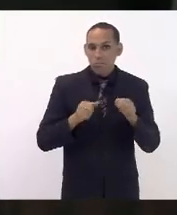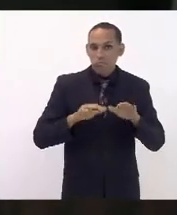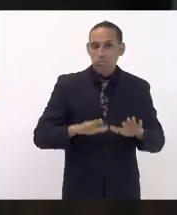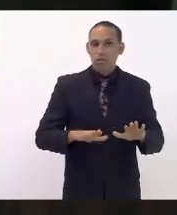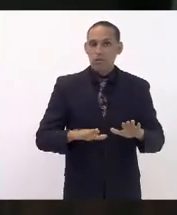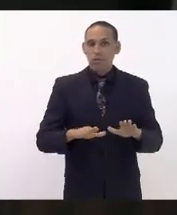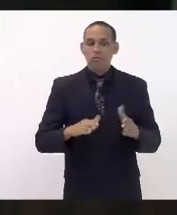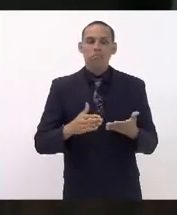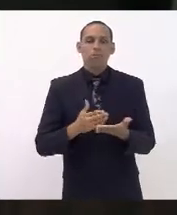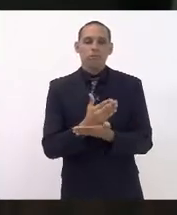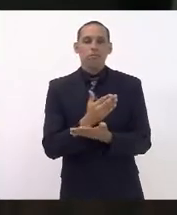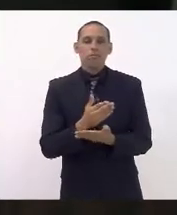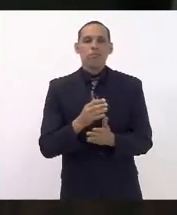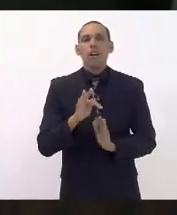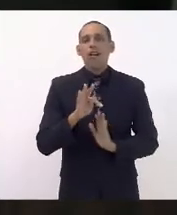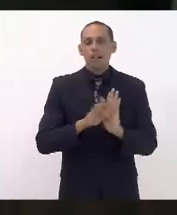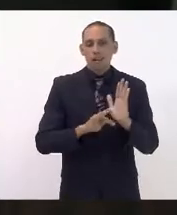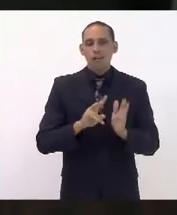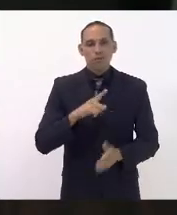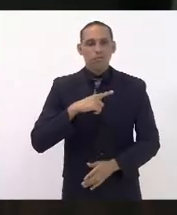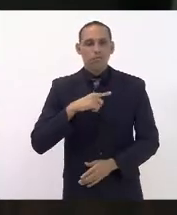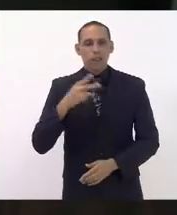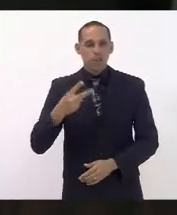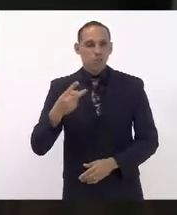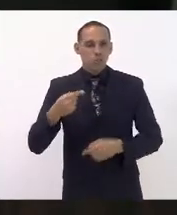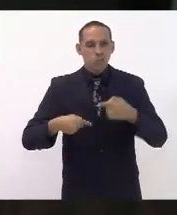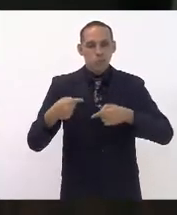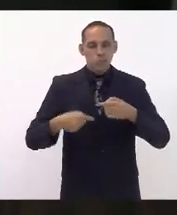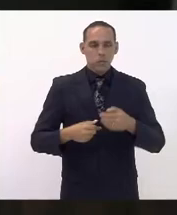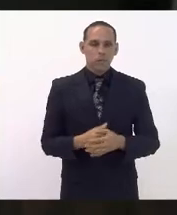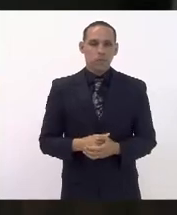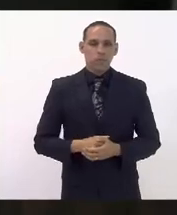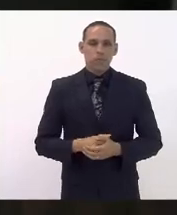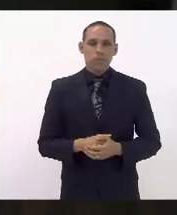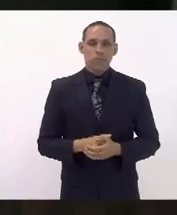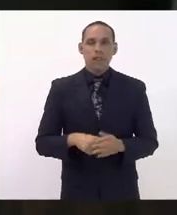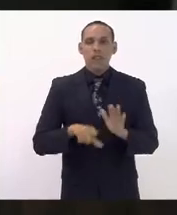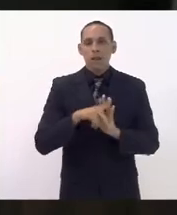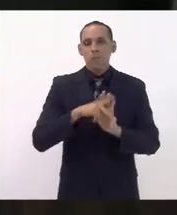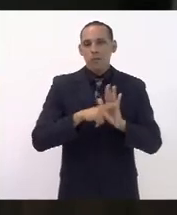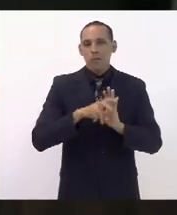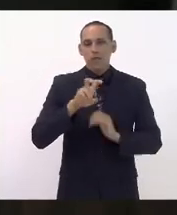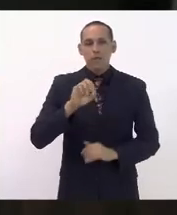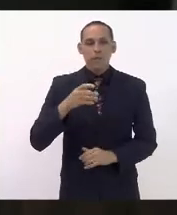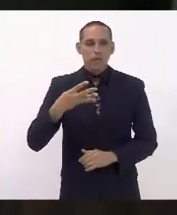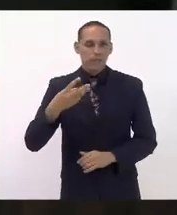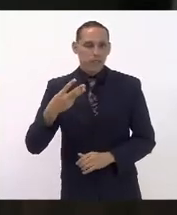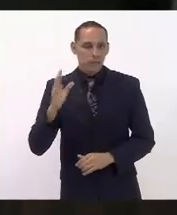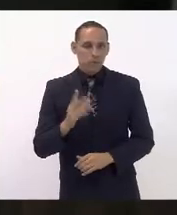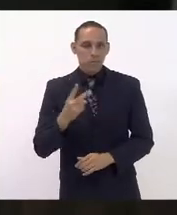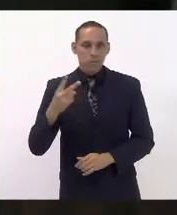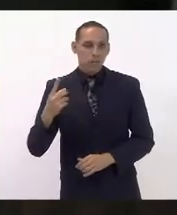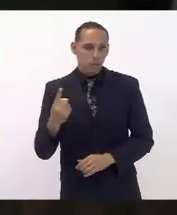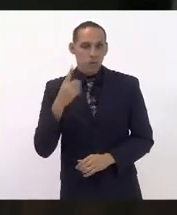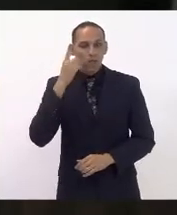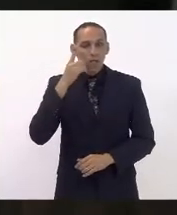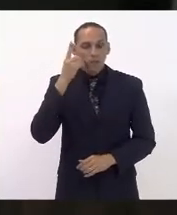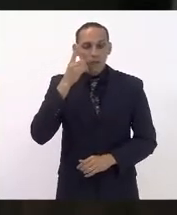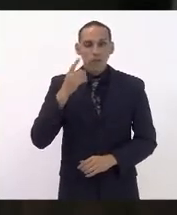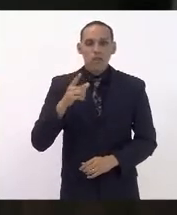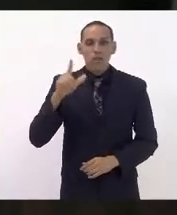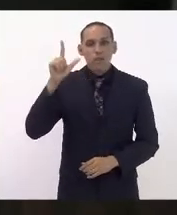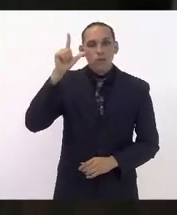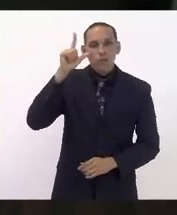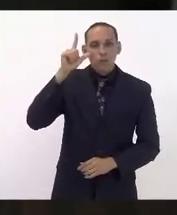estão. Aprovado, vai a redação do vencido para a segunda discussão. Projeto de lei 5043/21, de autoria de deputados